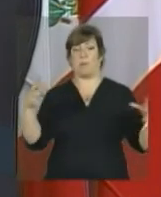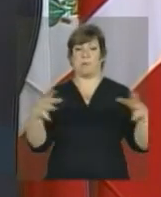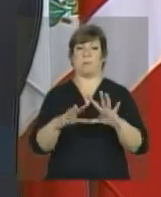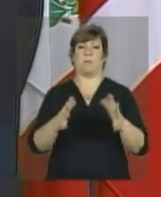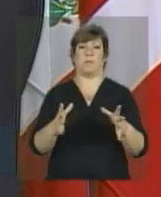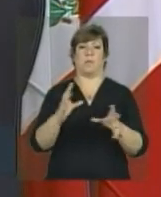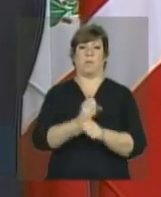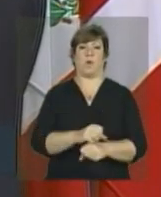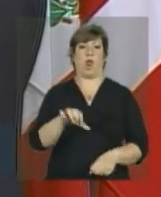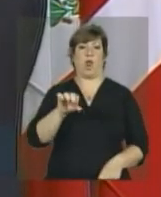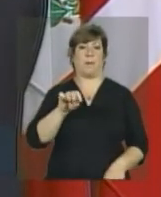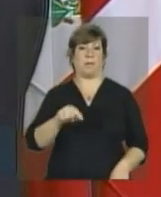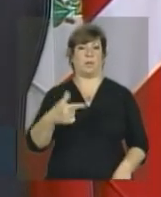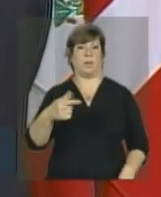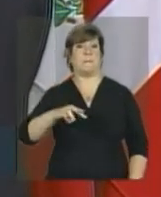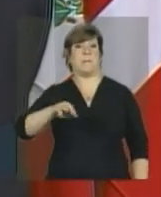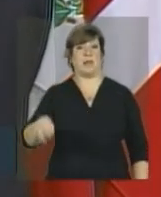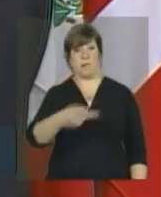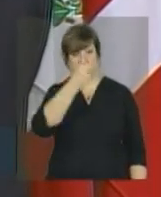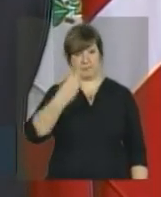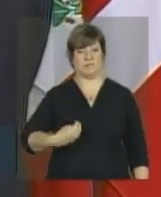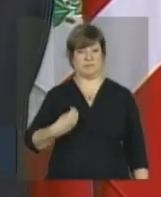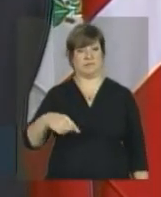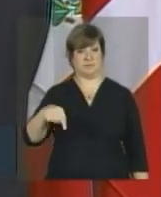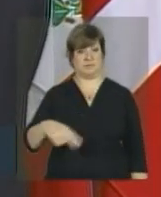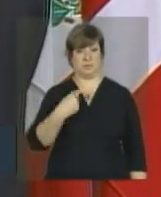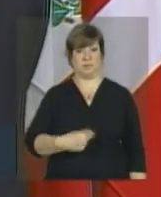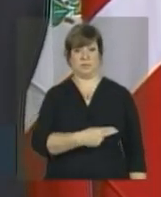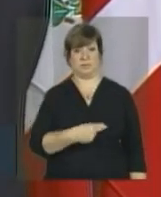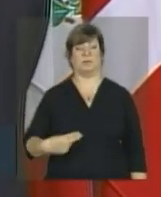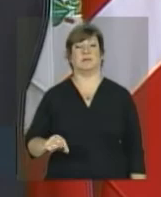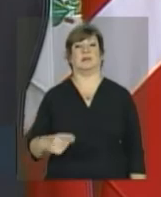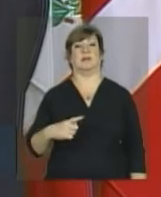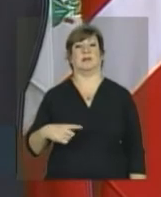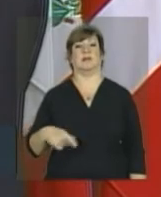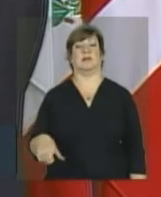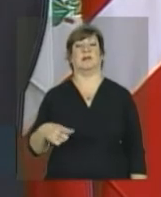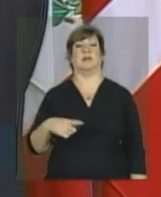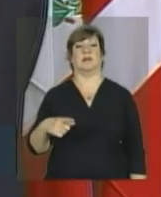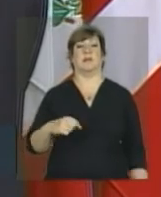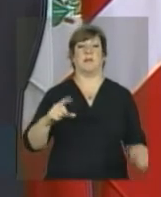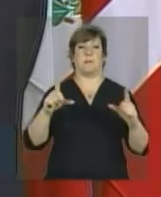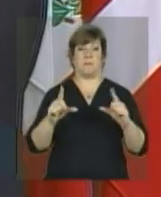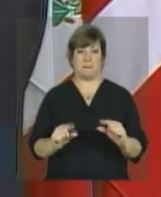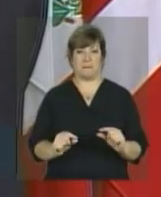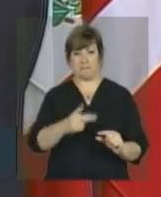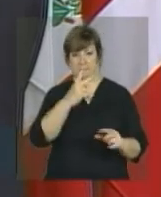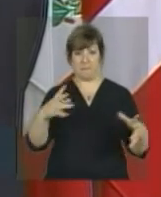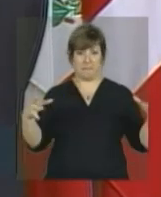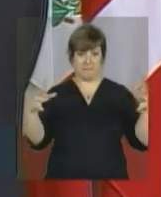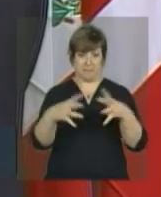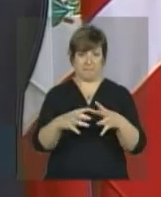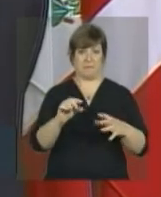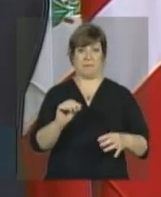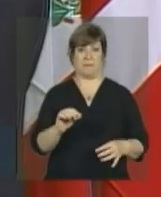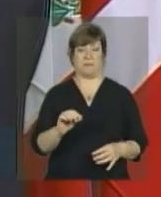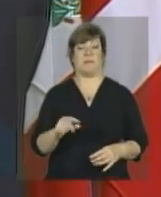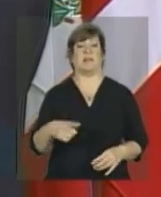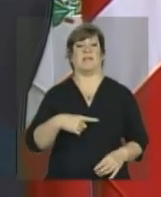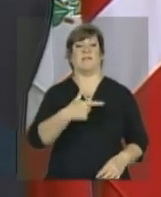cerca de 9,2 milhões de habitantes. Com uma baixa densidade populacional, tem cerca de